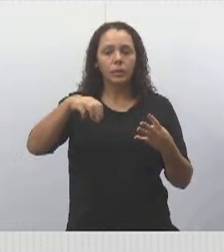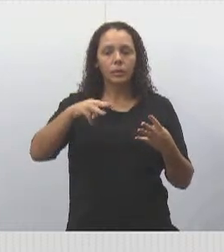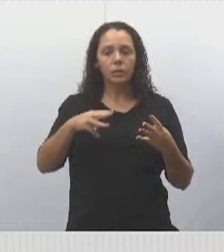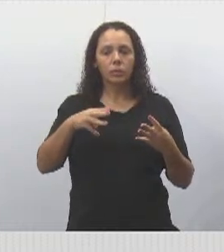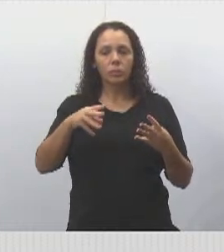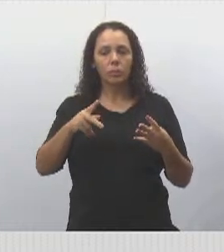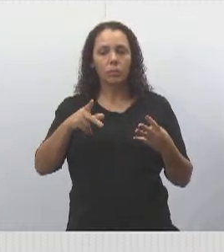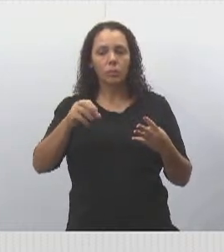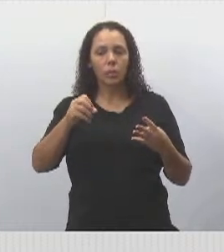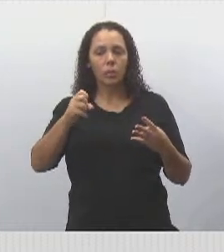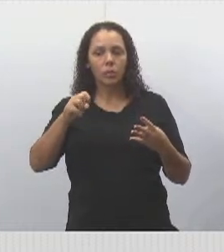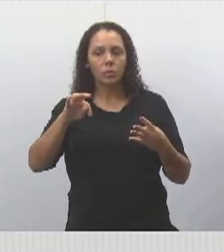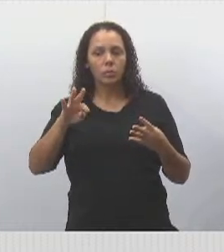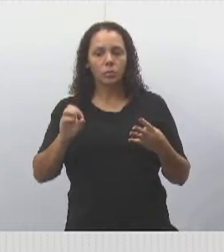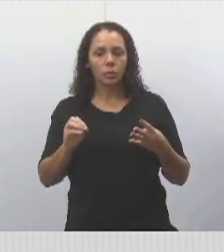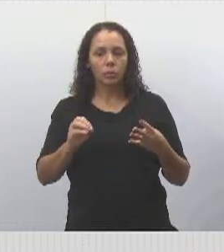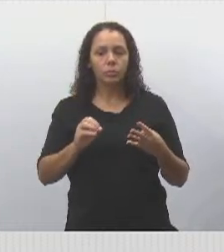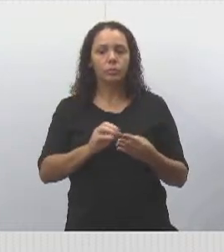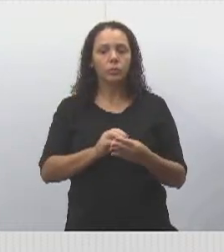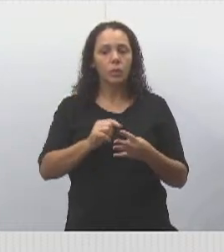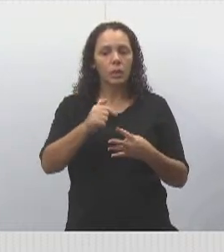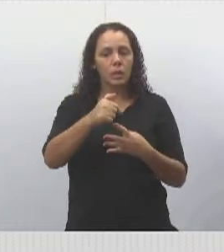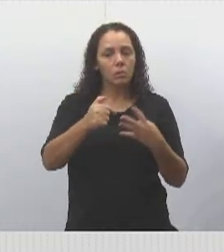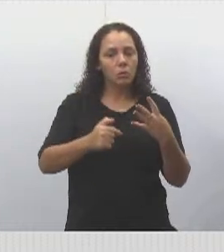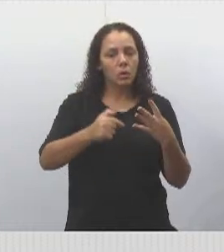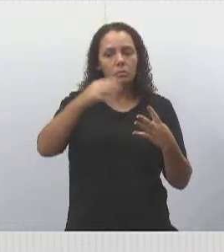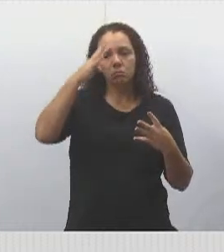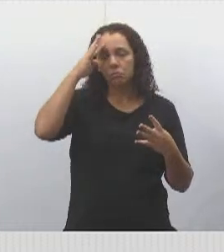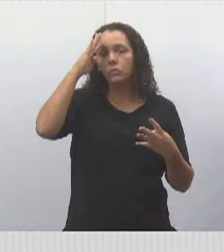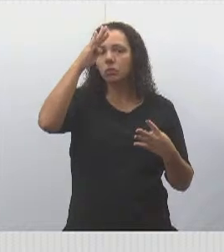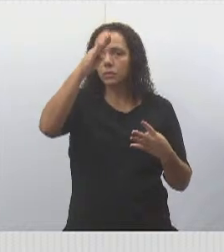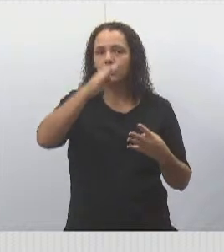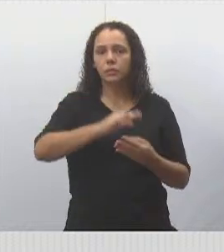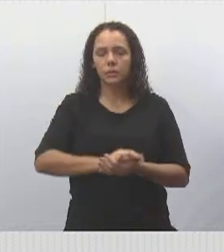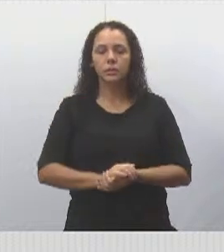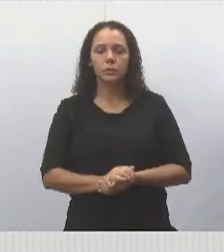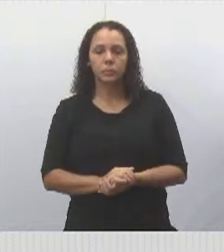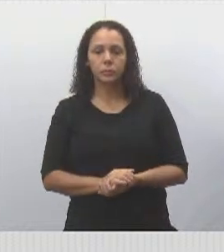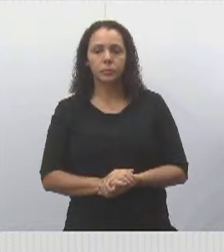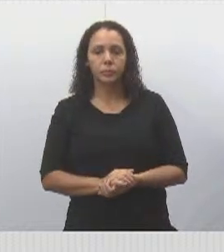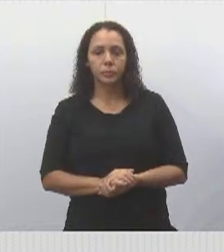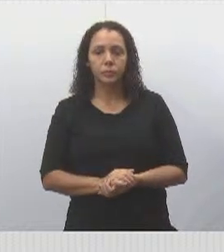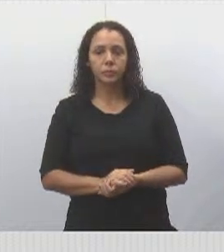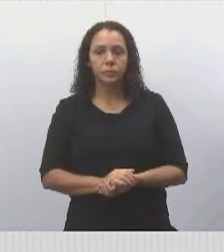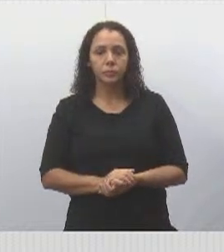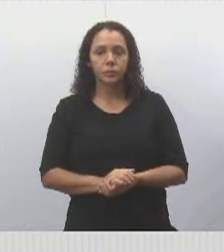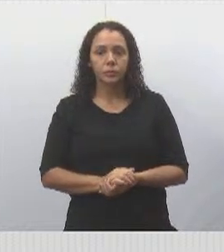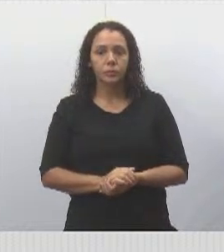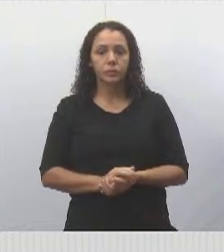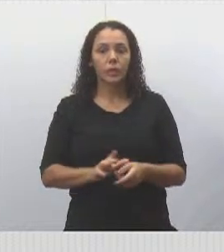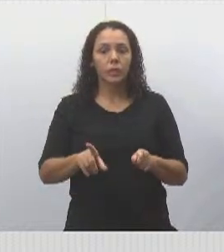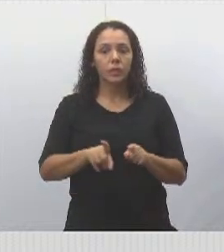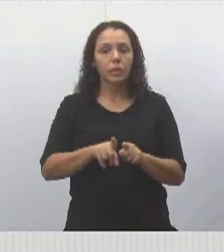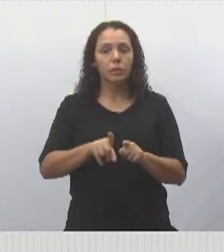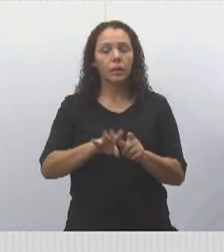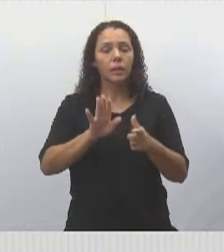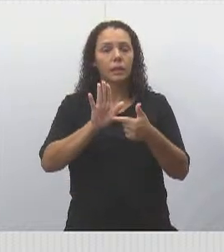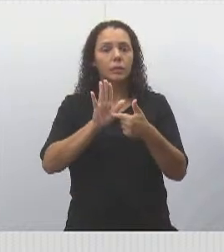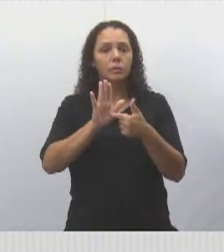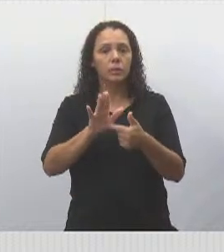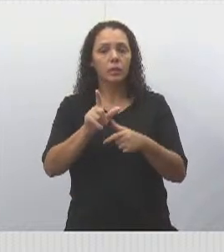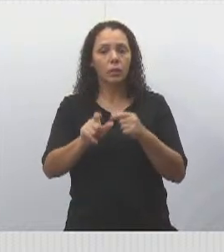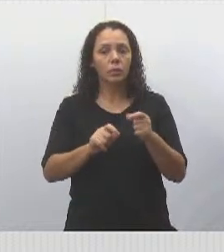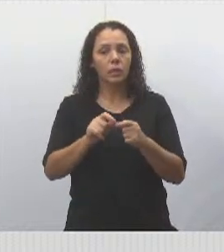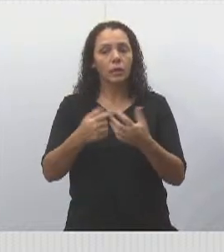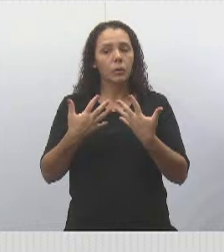59 milhões. Esses são os principais, pode passar para a próxima. Aqui a gente tem as transferências, né?